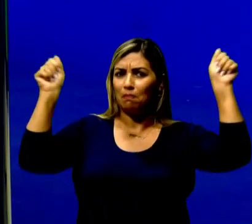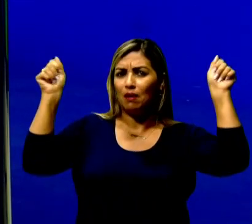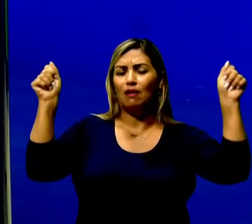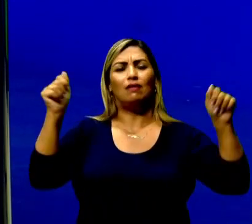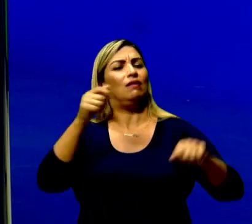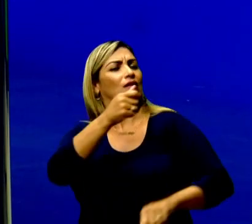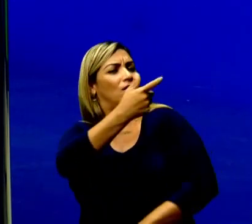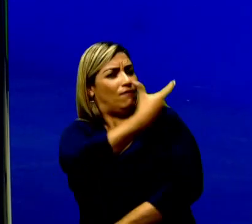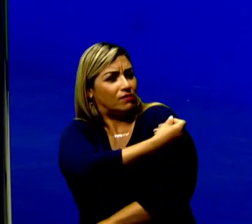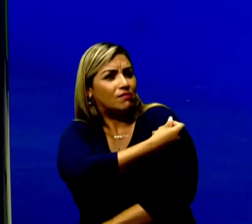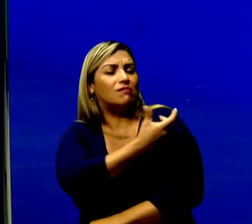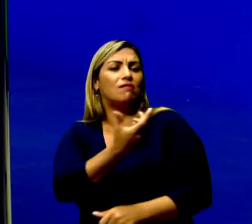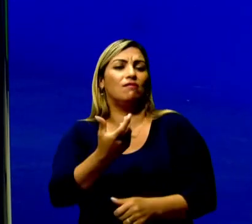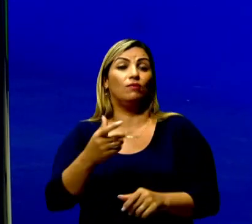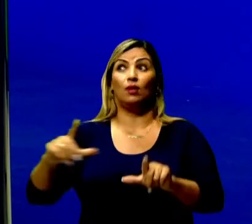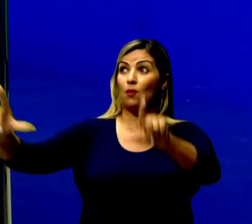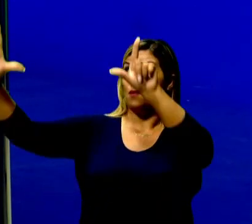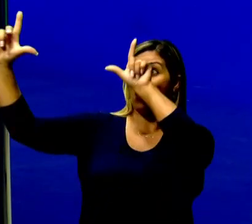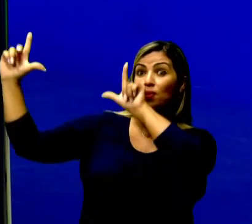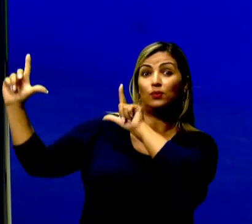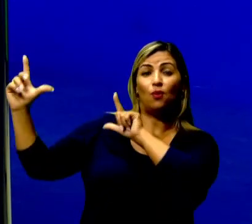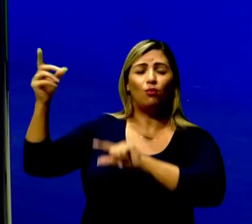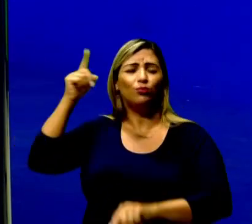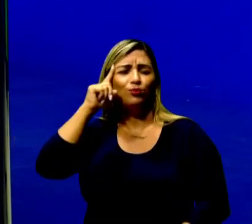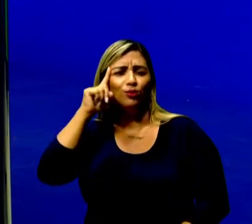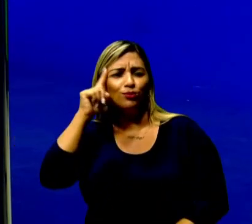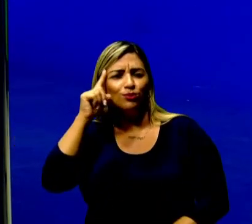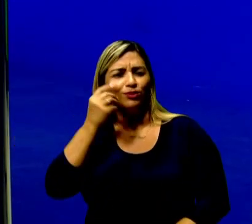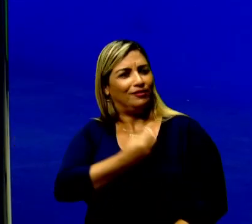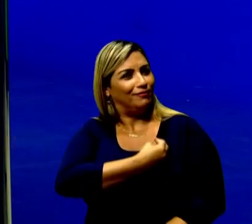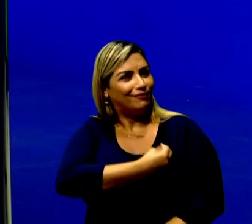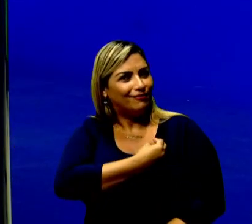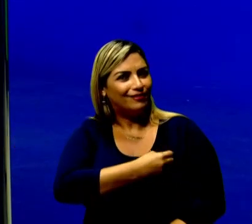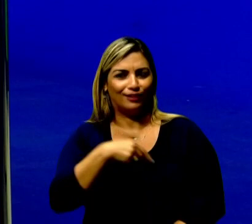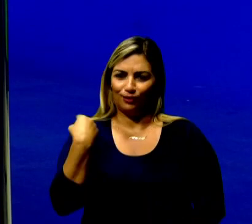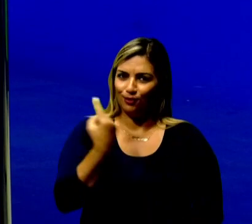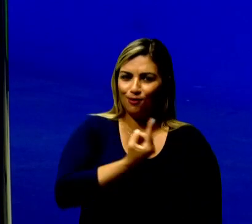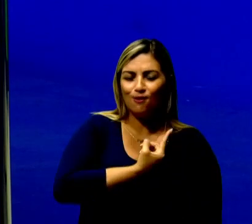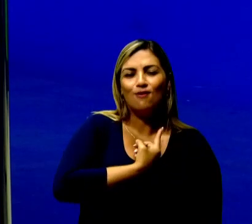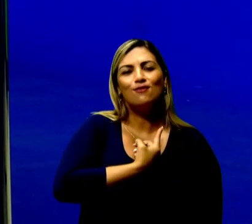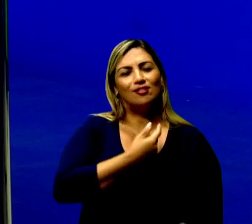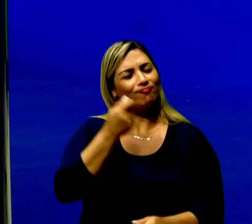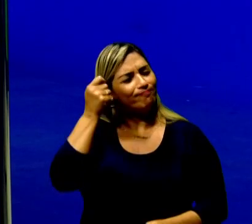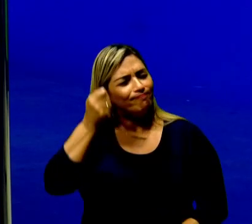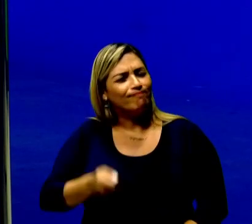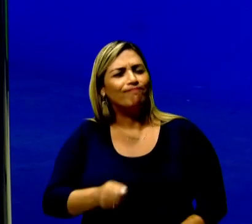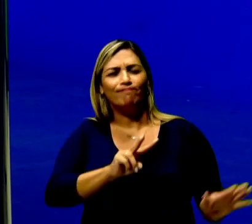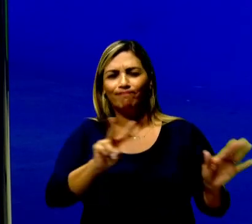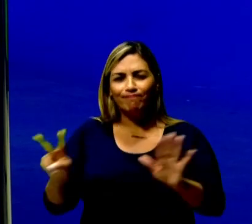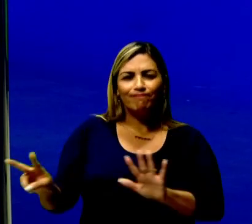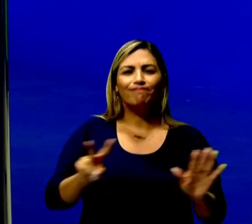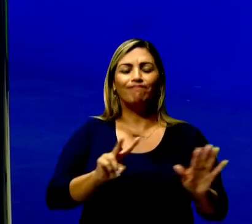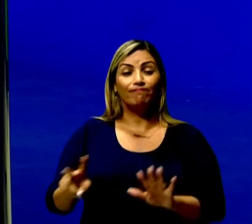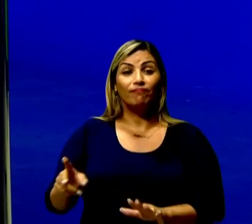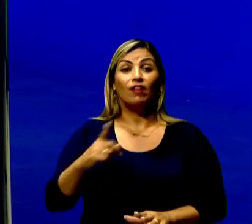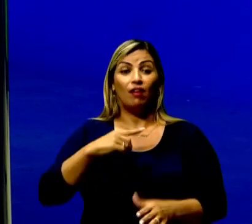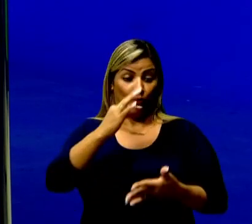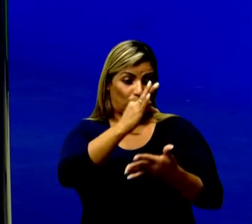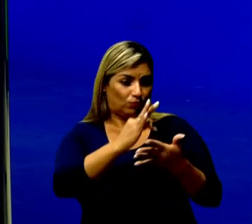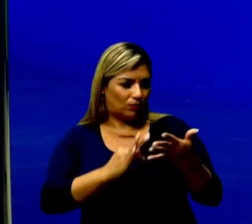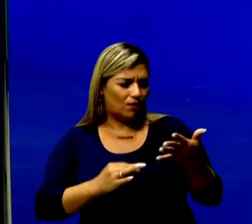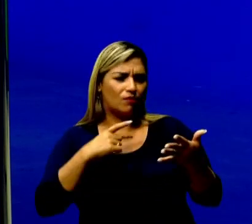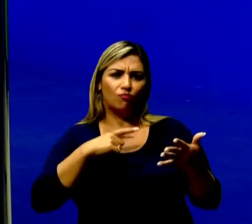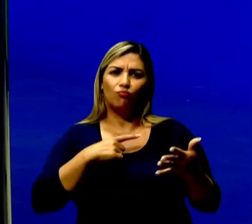autor ele está presente no nosso cotidiano faz parte do nosso dia a dia é um texto que circula